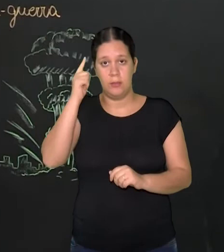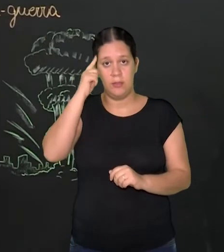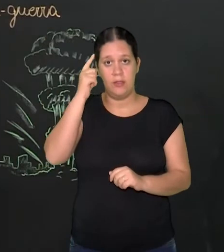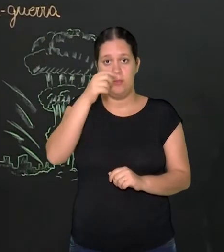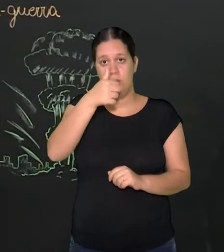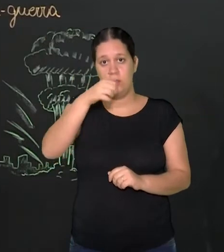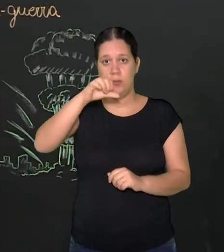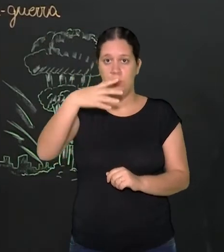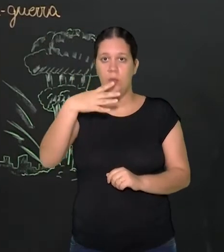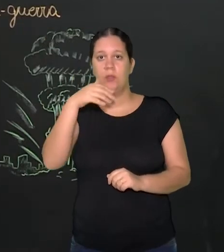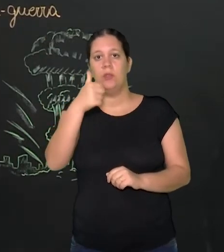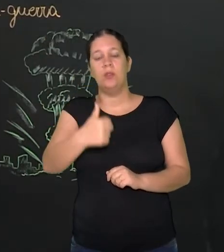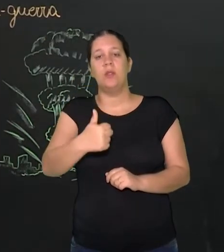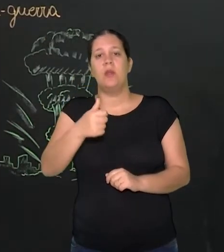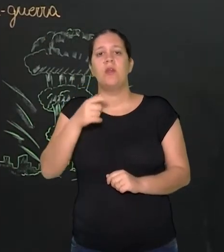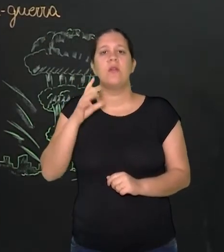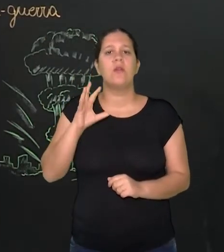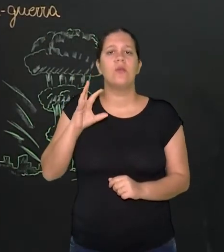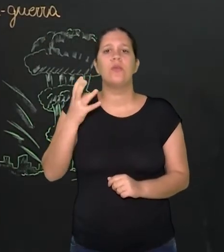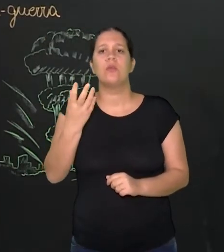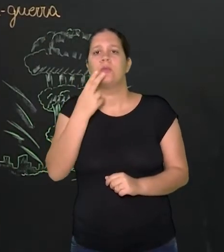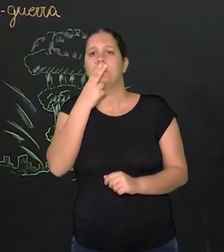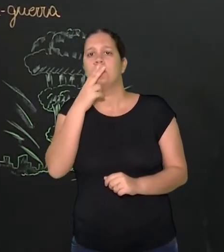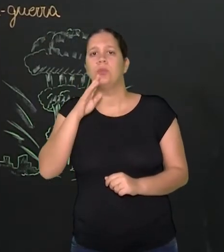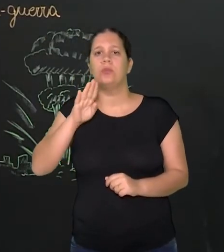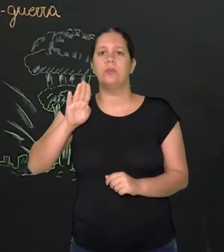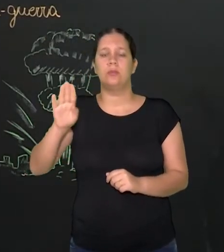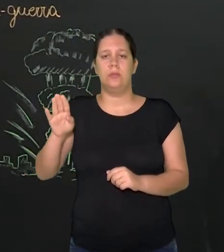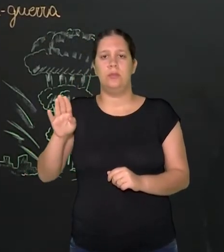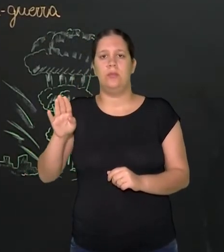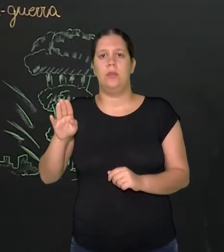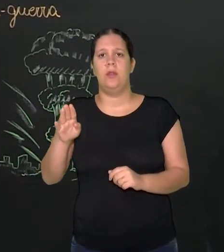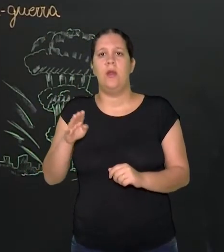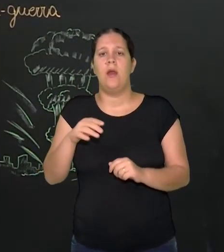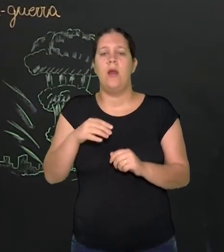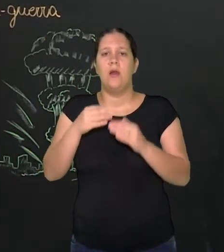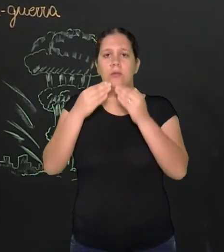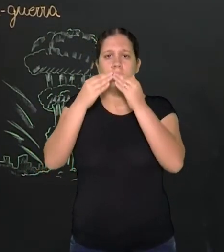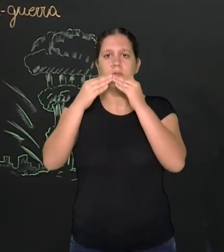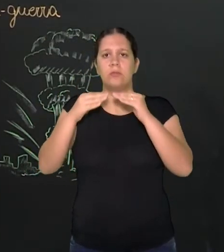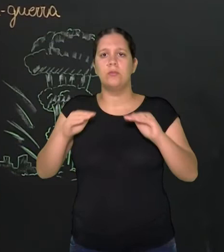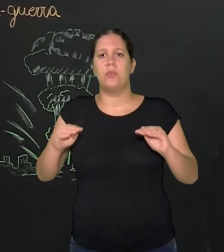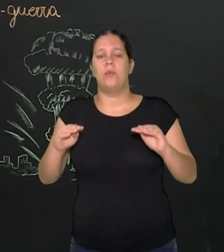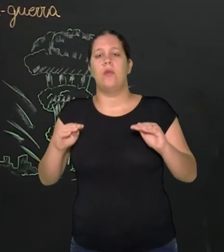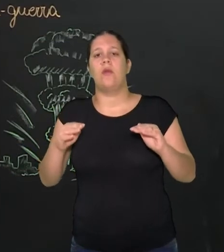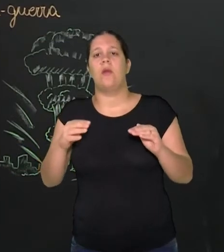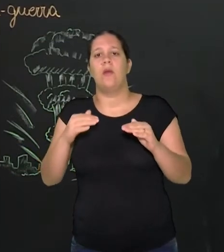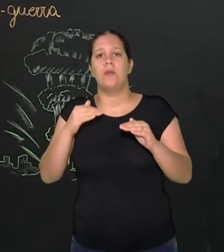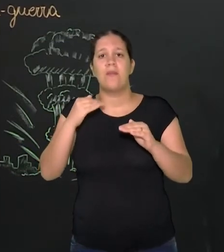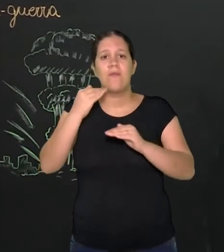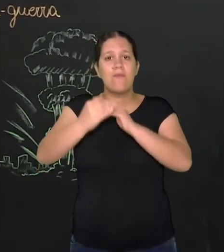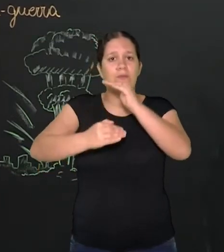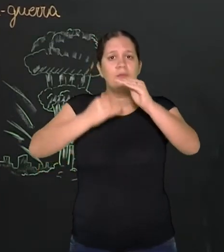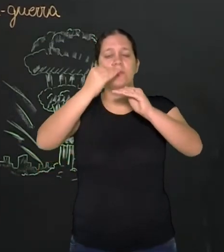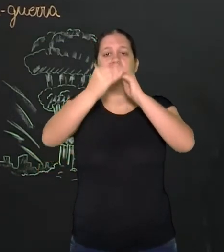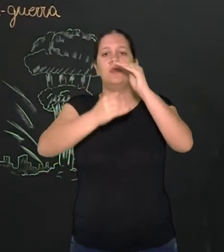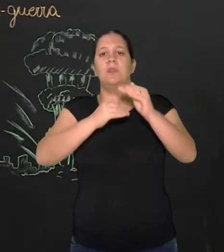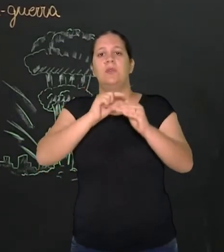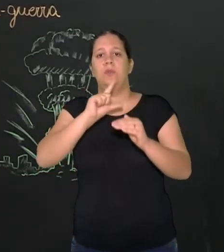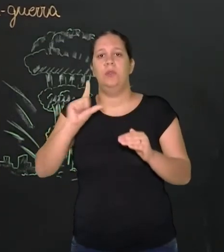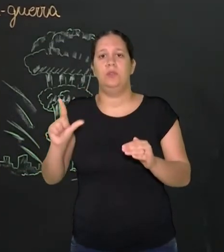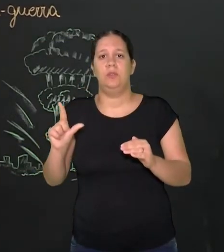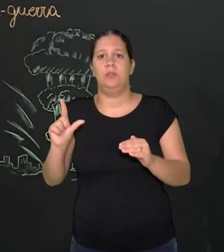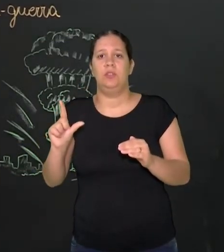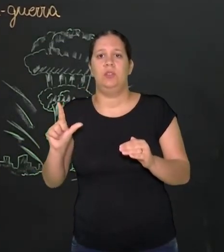em 1941, Hitler resolve romper o acordo com a União Soviética e avançar na direção